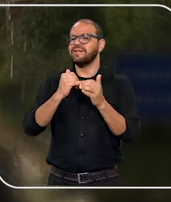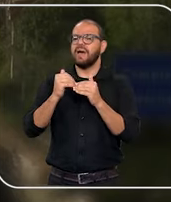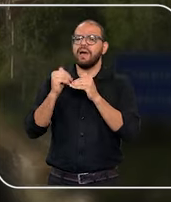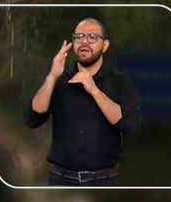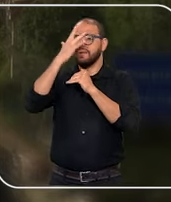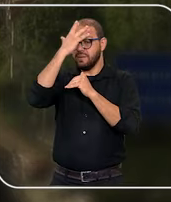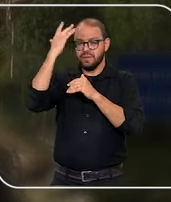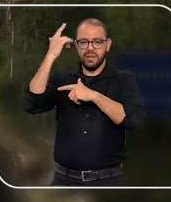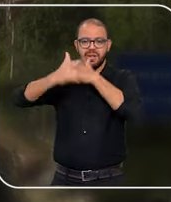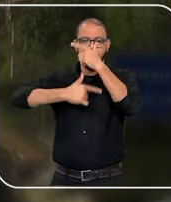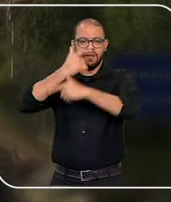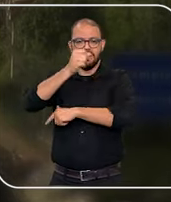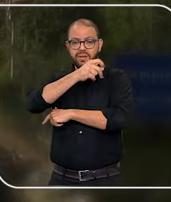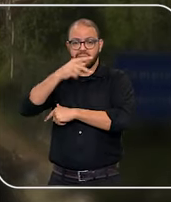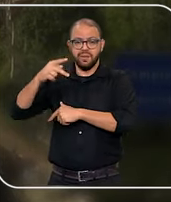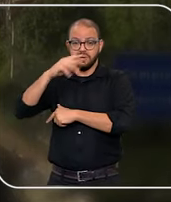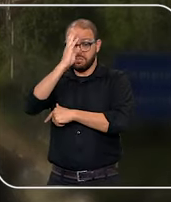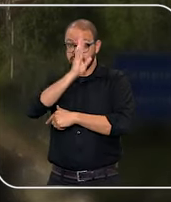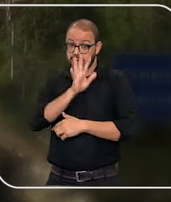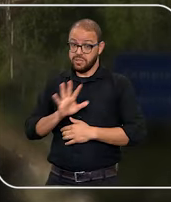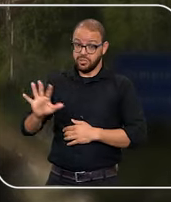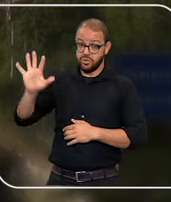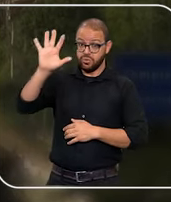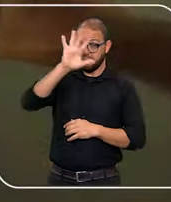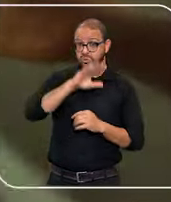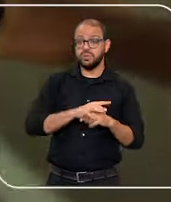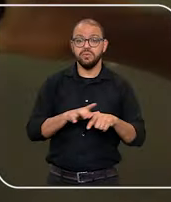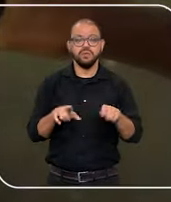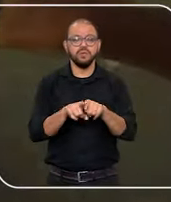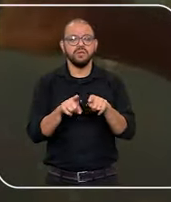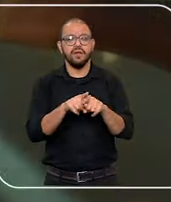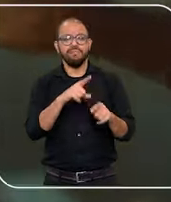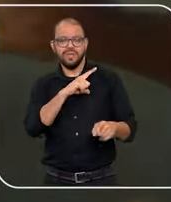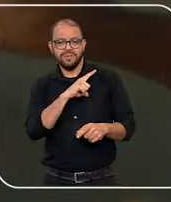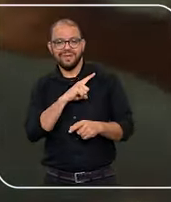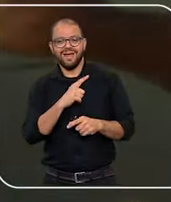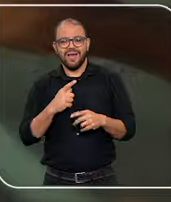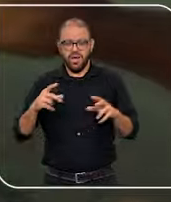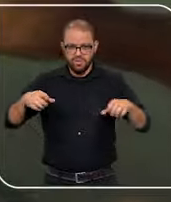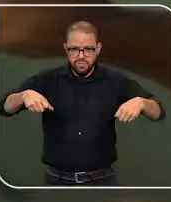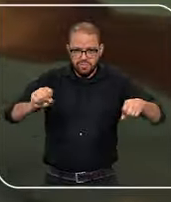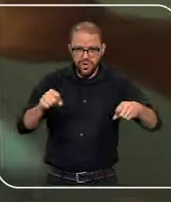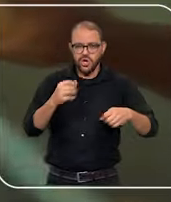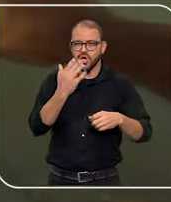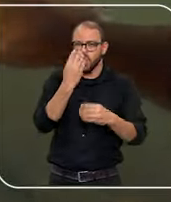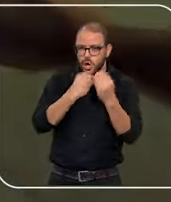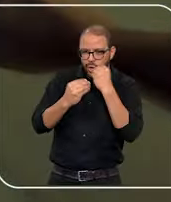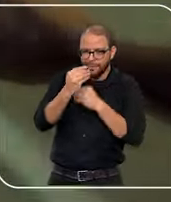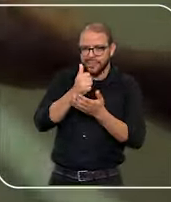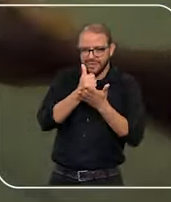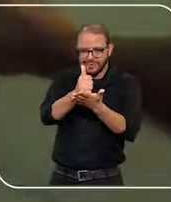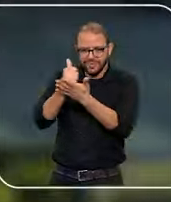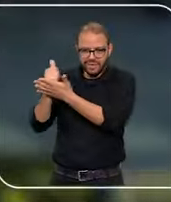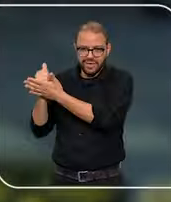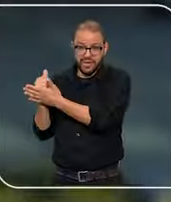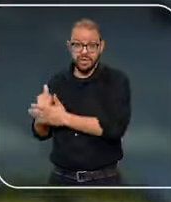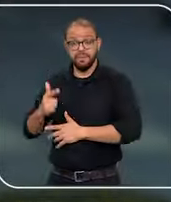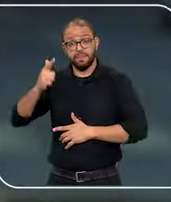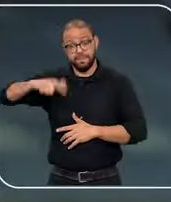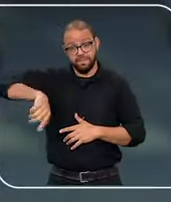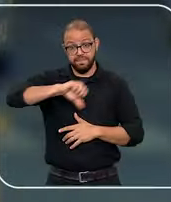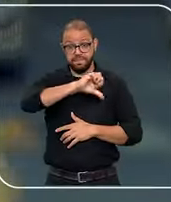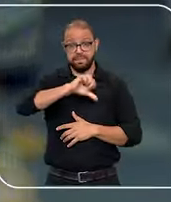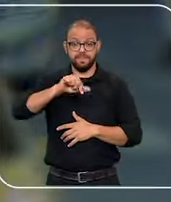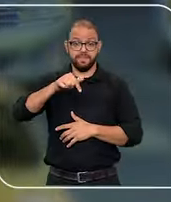metade do universo de trabalhadores por aplicativo no país, que também conta, por exemplo, com os entregadores de comida. O